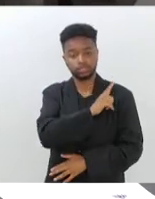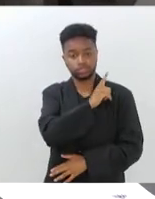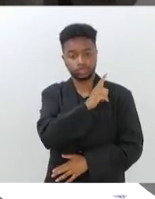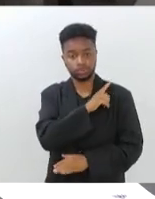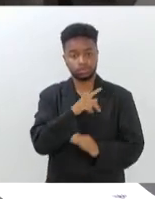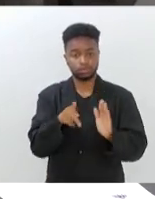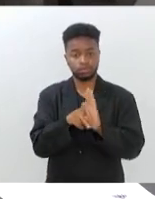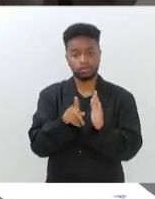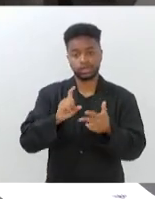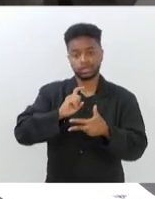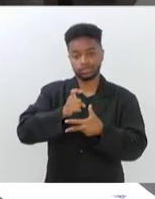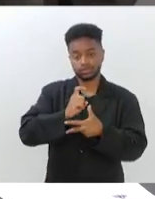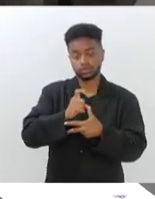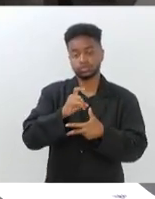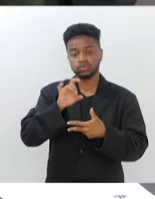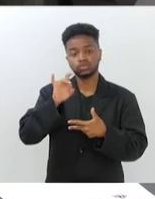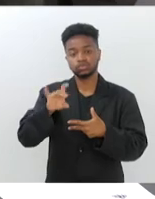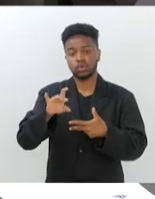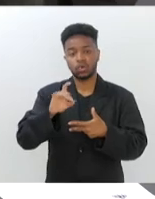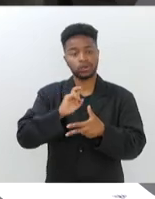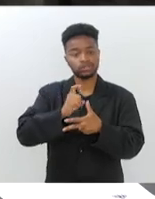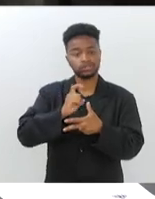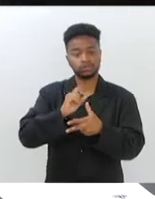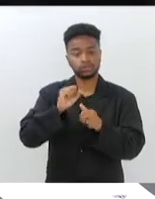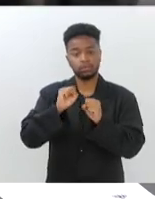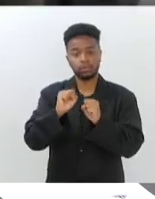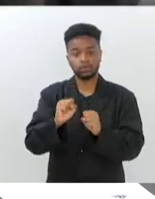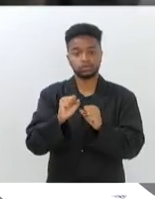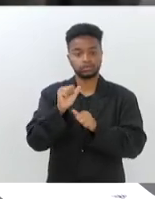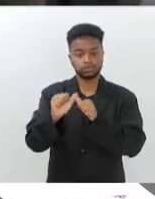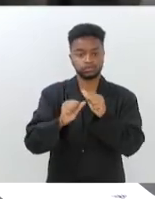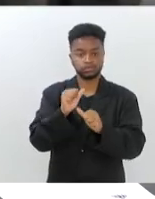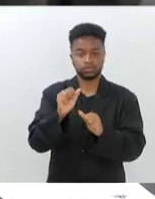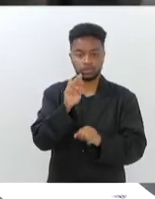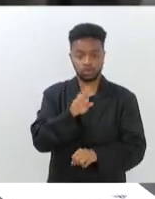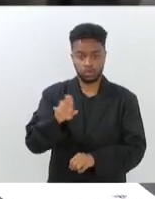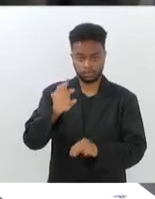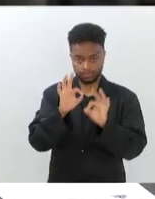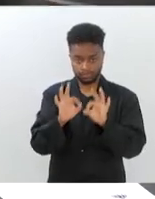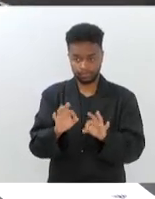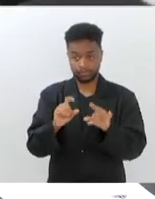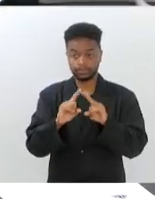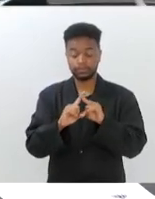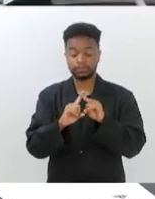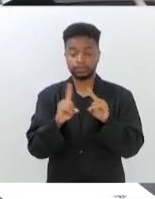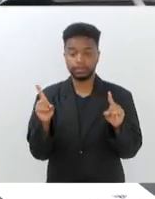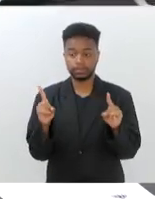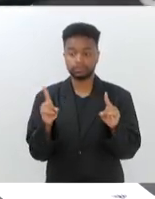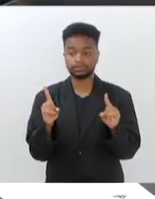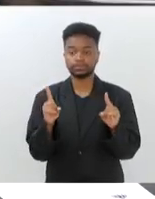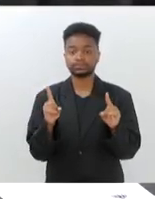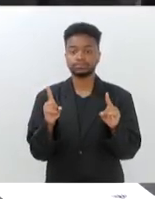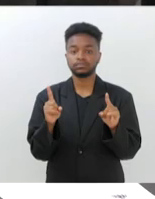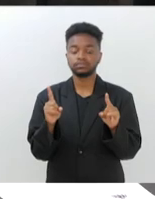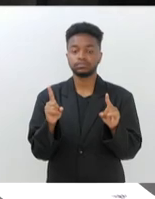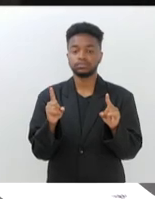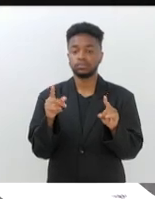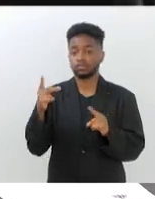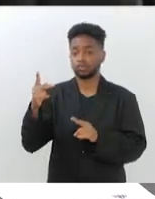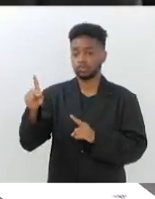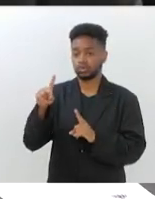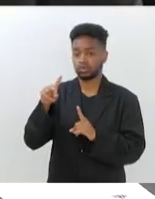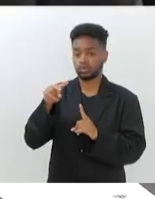Poder Executivo só o poder executivo poderia propor o nome né Mas a questão é que so ponto de